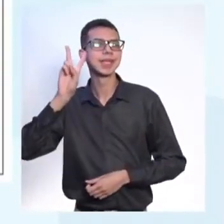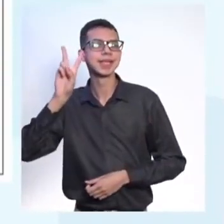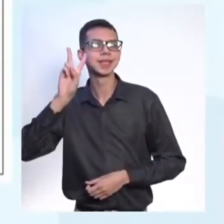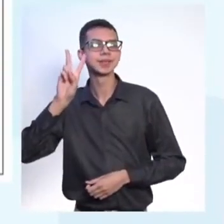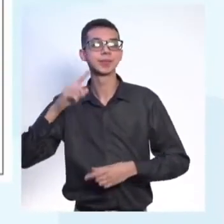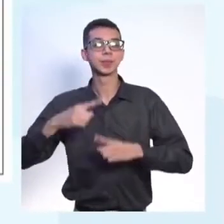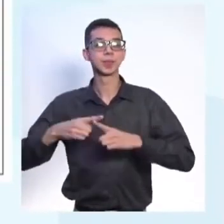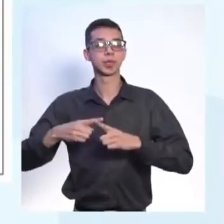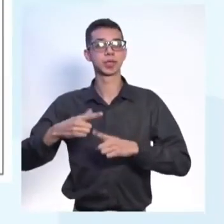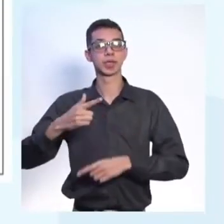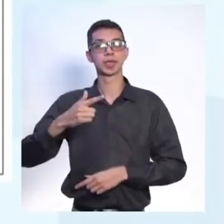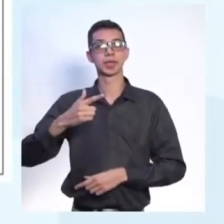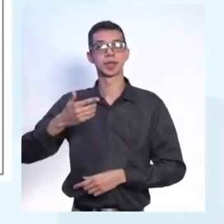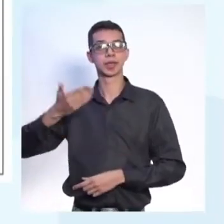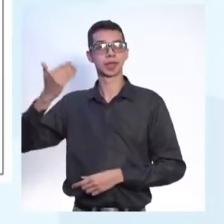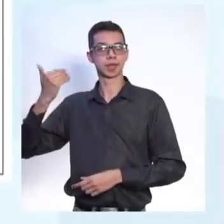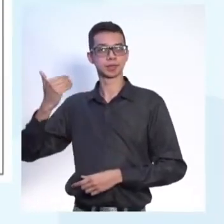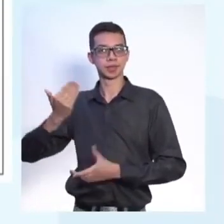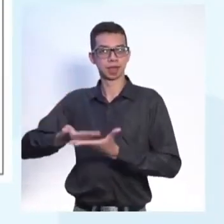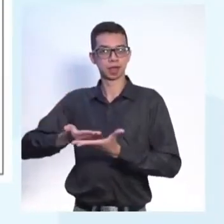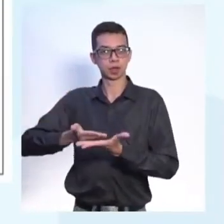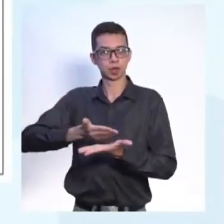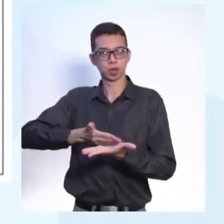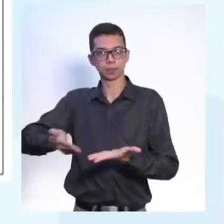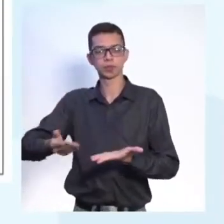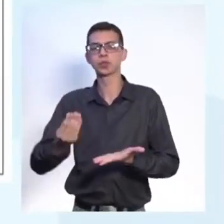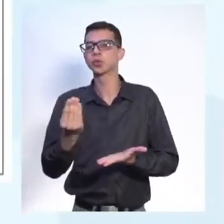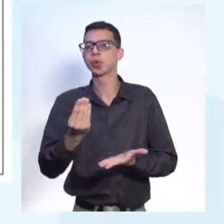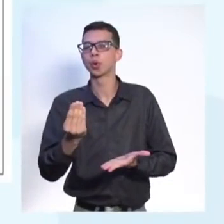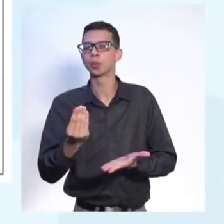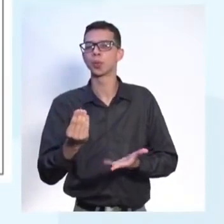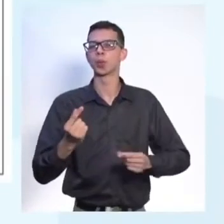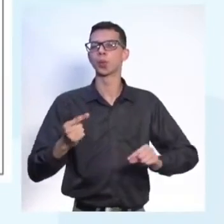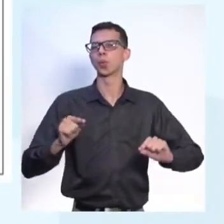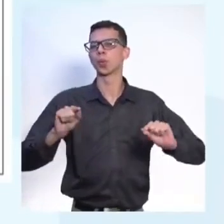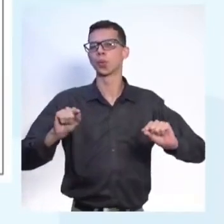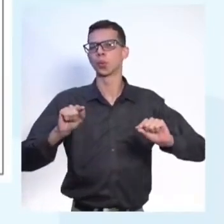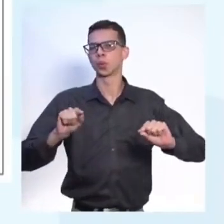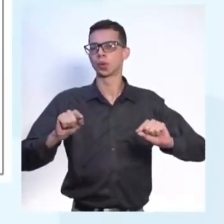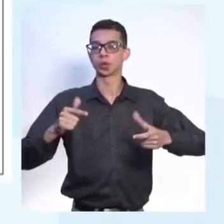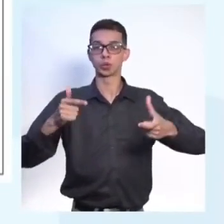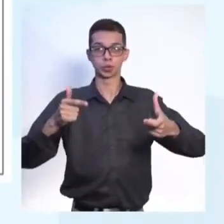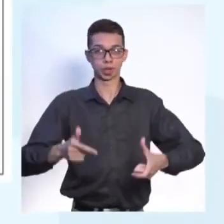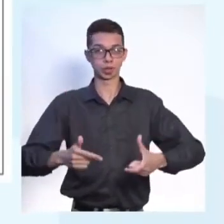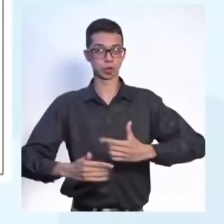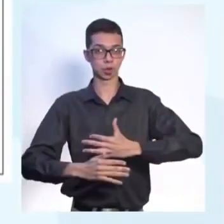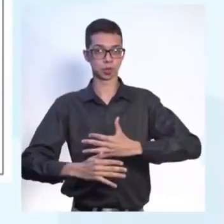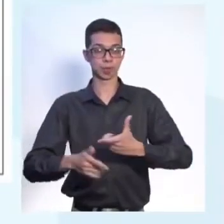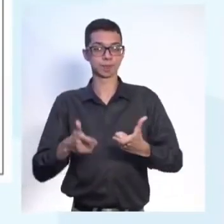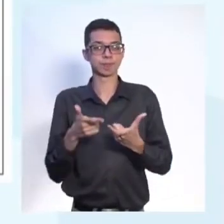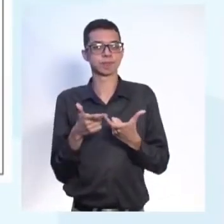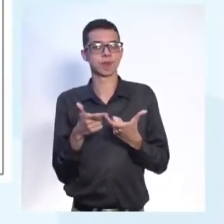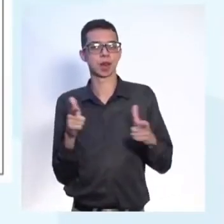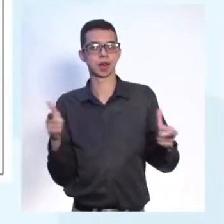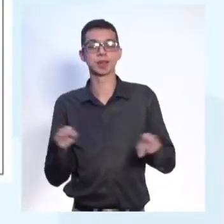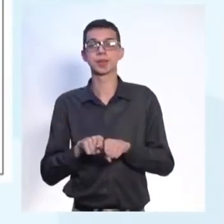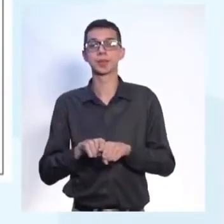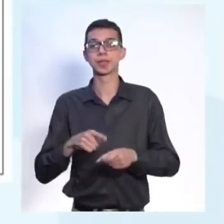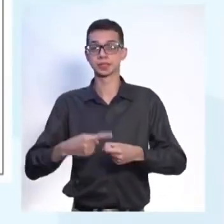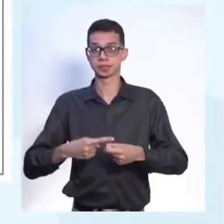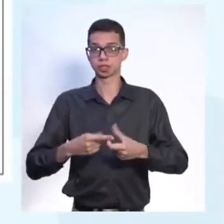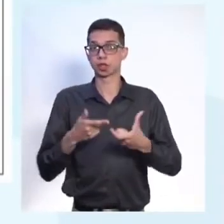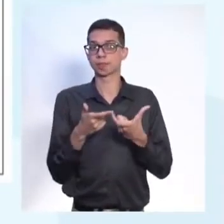disparadora, no começo da aula, o que é e como ocorre uma urbanização. Crescimento das grandes